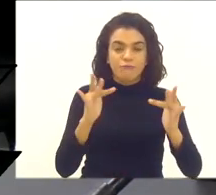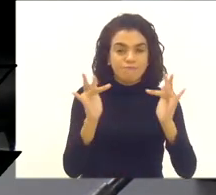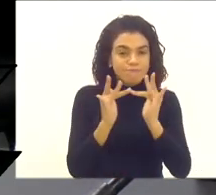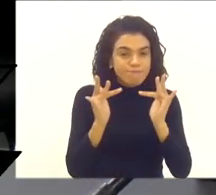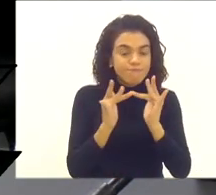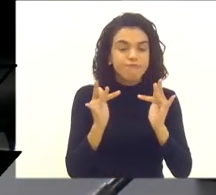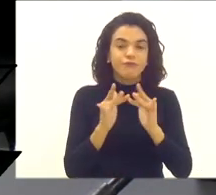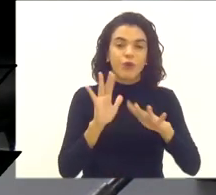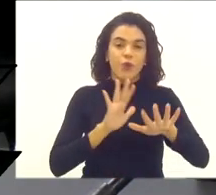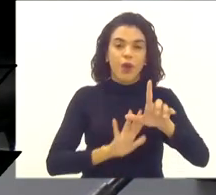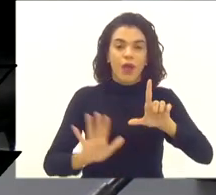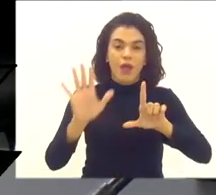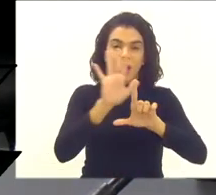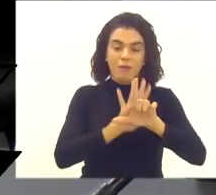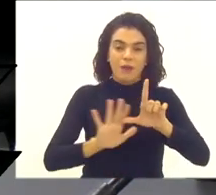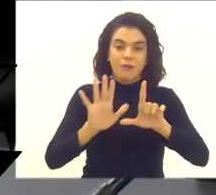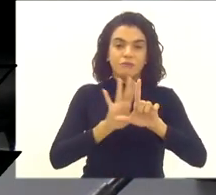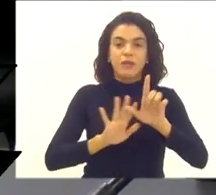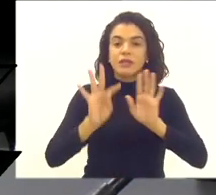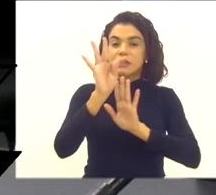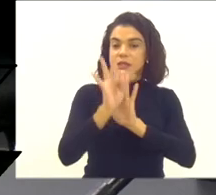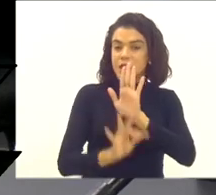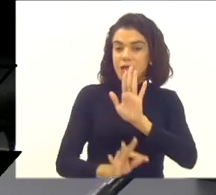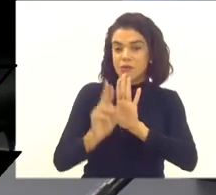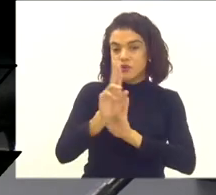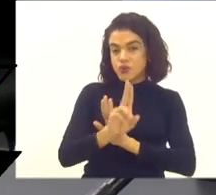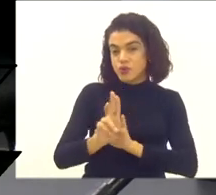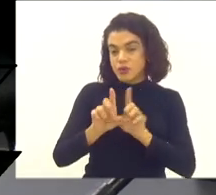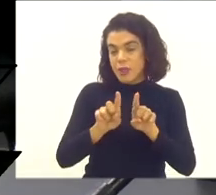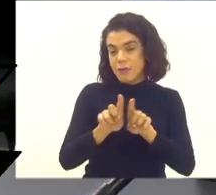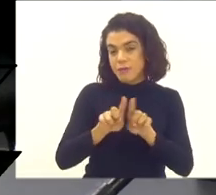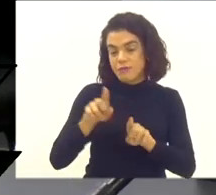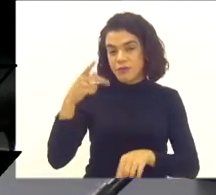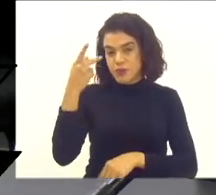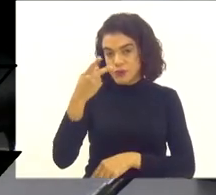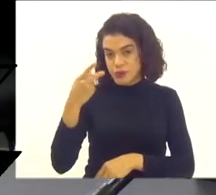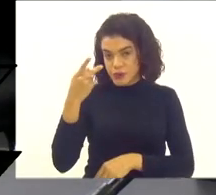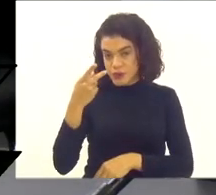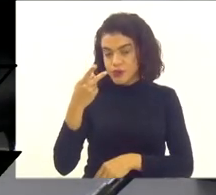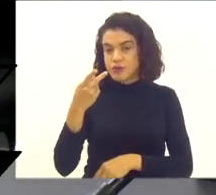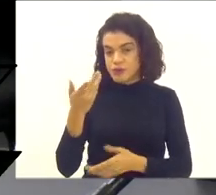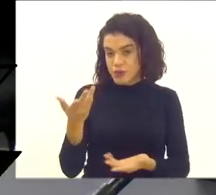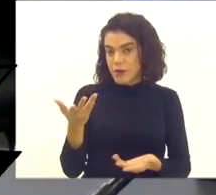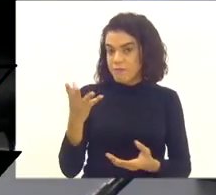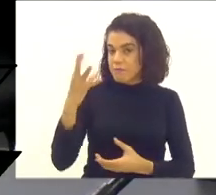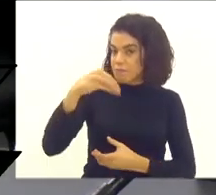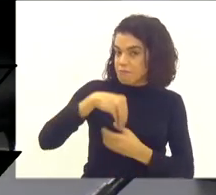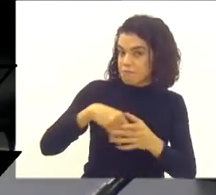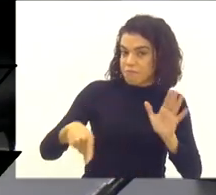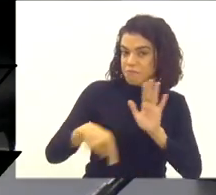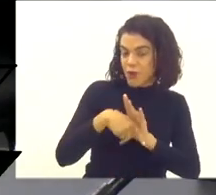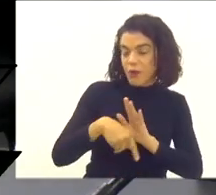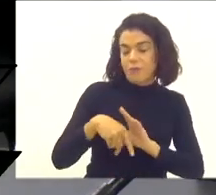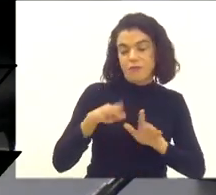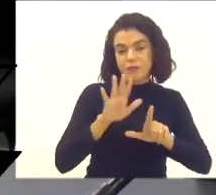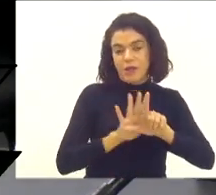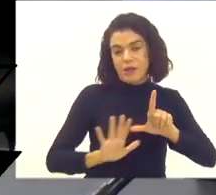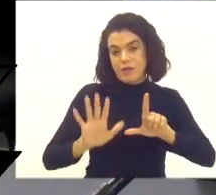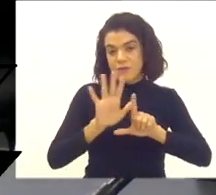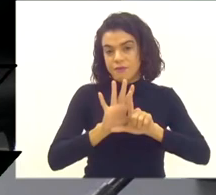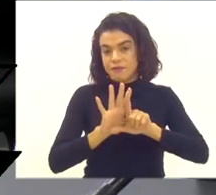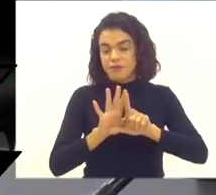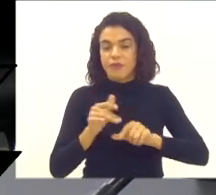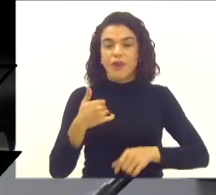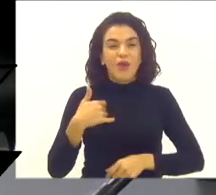para implementação dos termos de uso e políticas pela inação das plataformas é isso não são